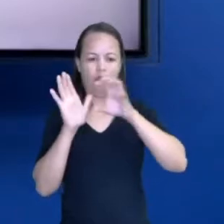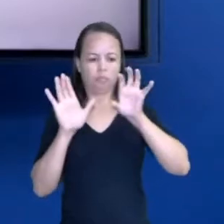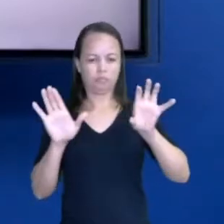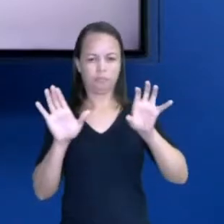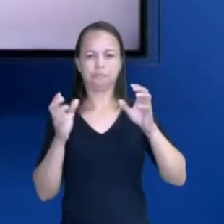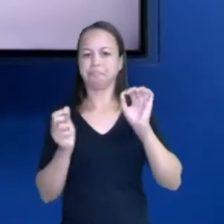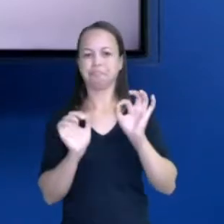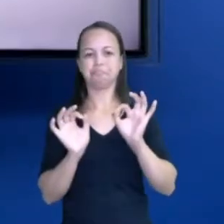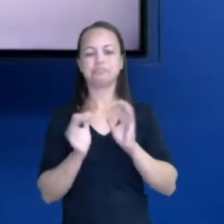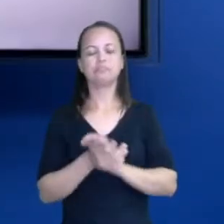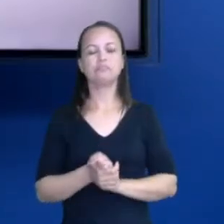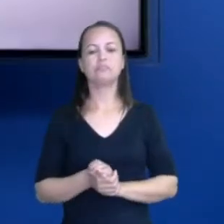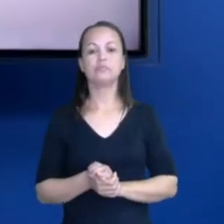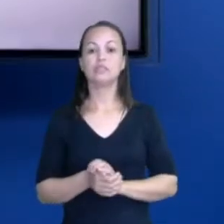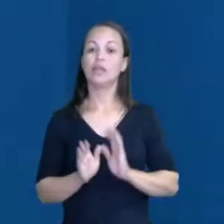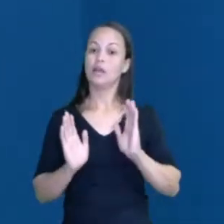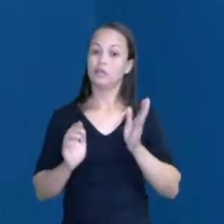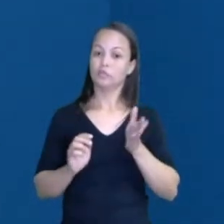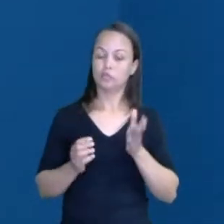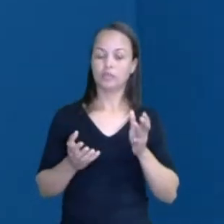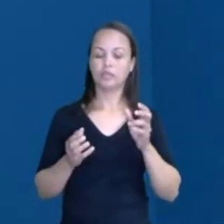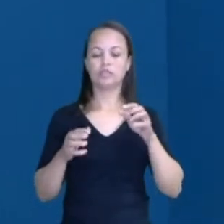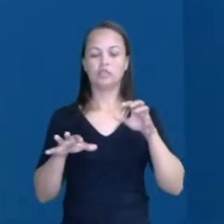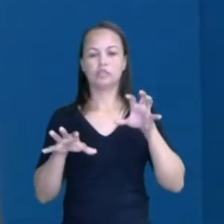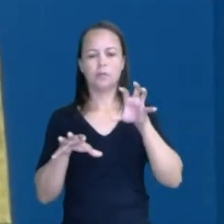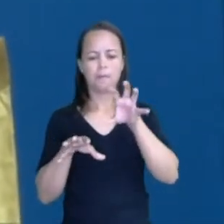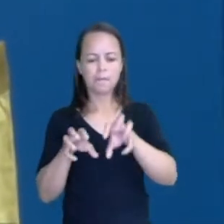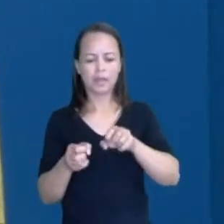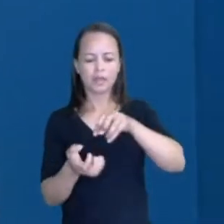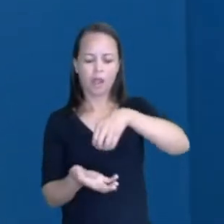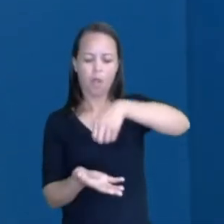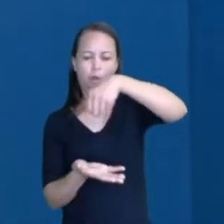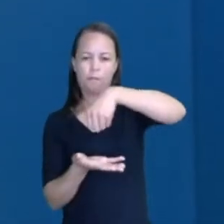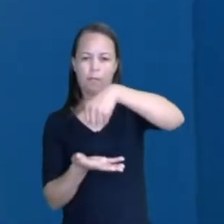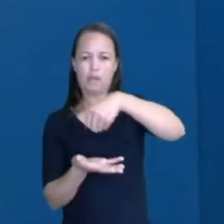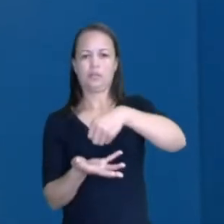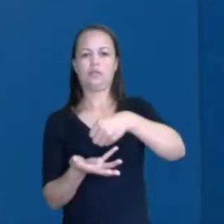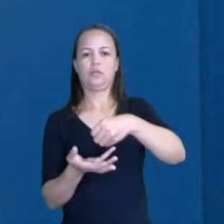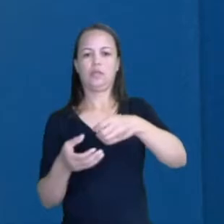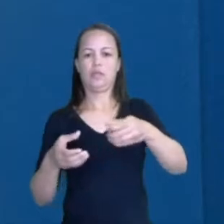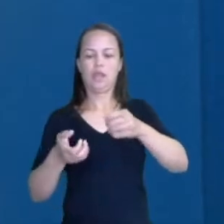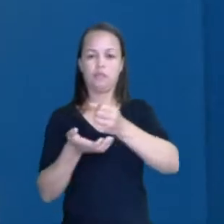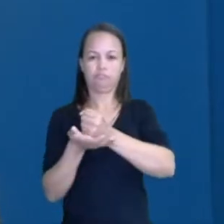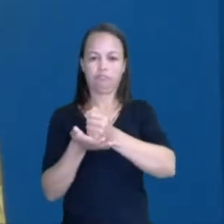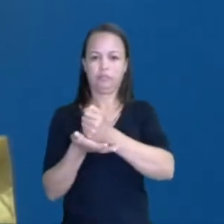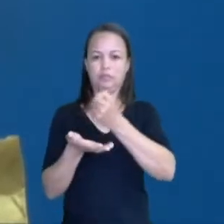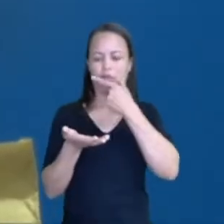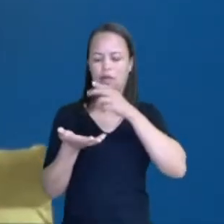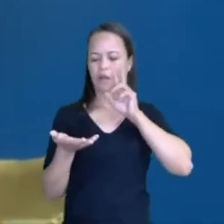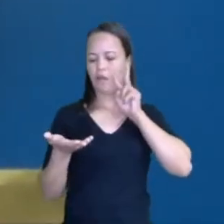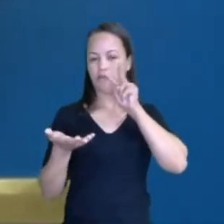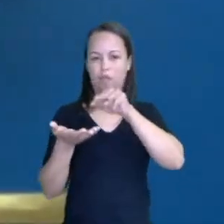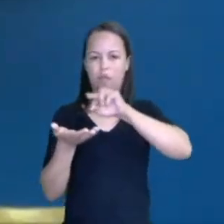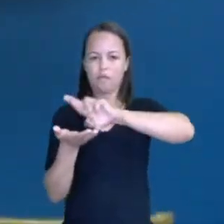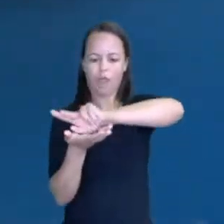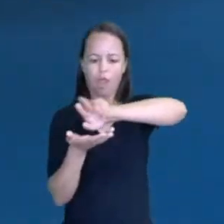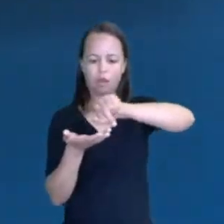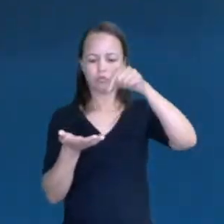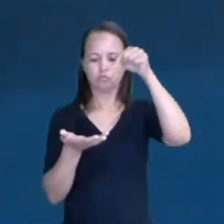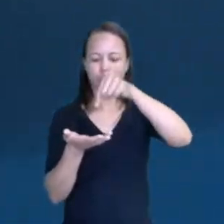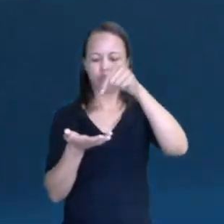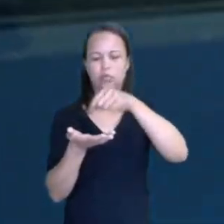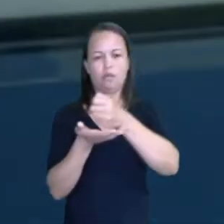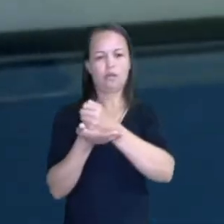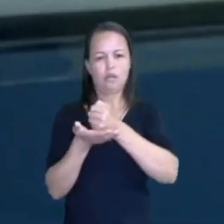pegar aqui esse outro exemplo, essa maletinha aqui de medicamentos, a gente vai conseguir visualizar vários medicamentos que estão presentes aqui